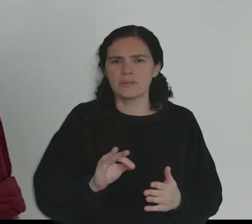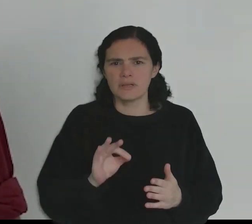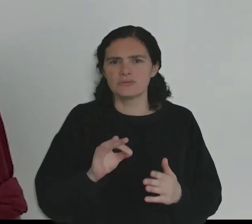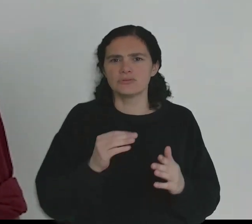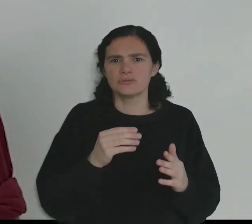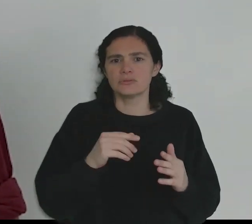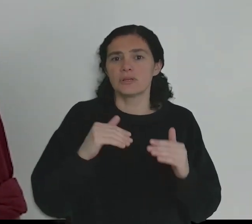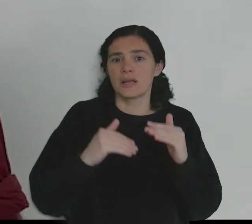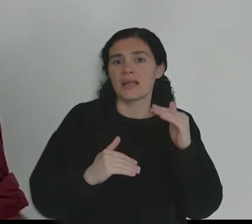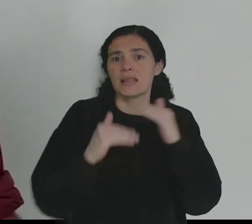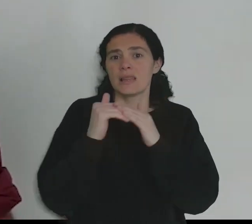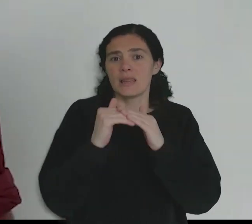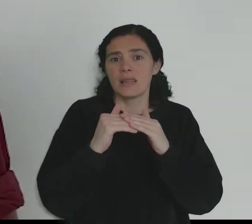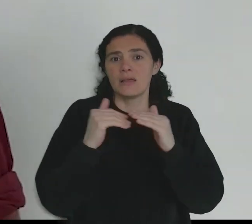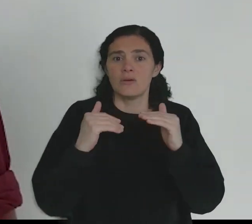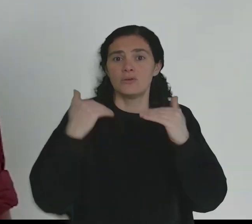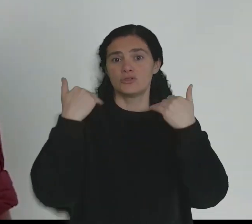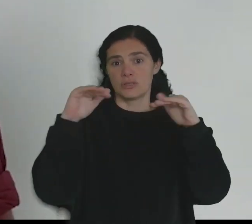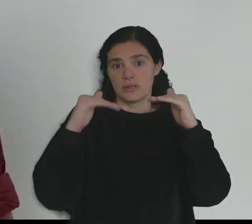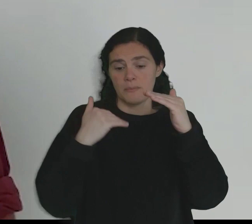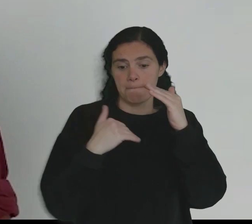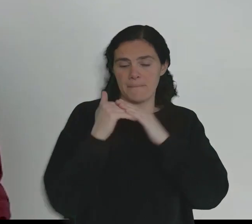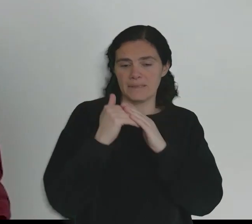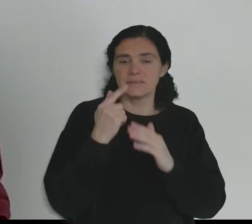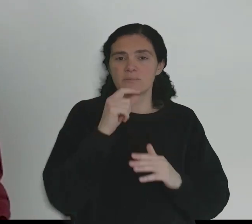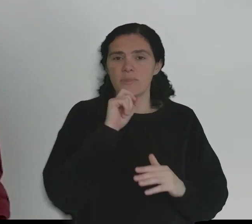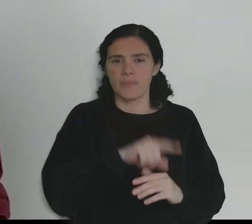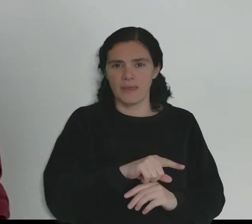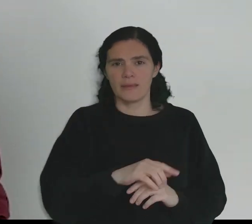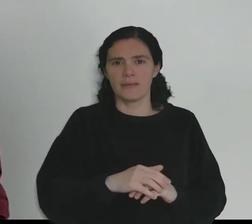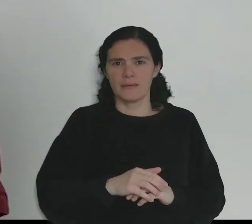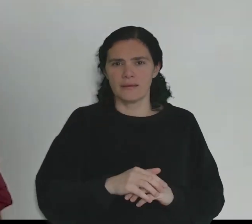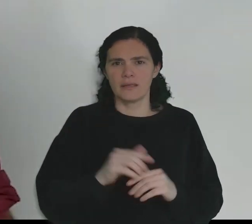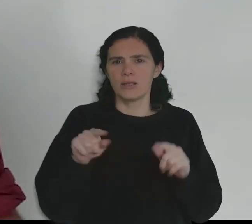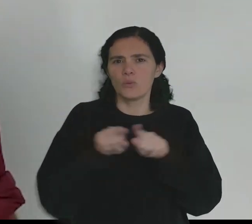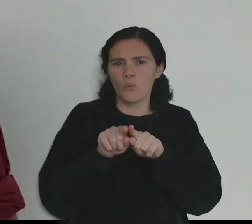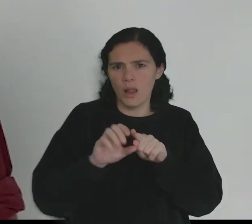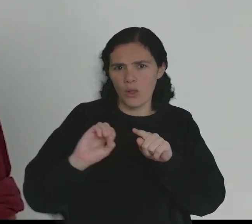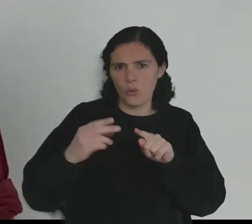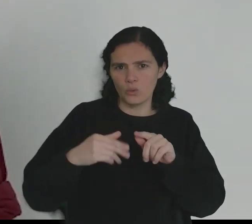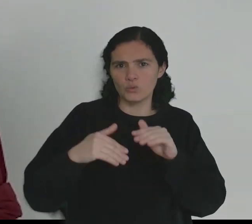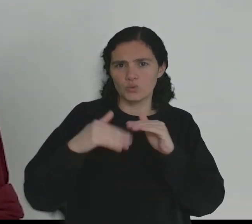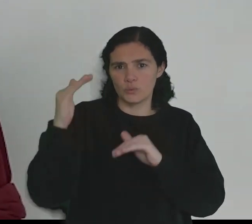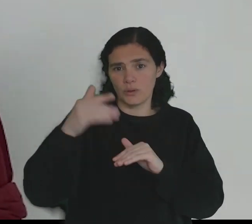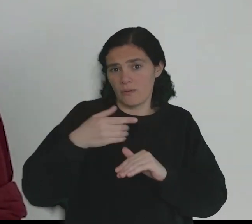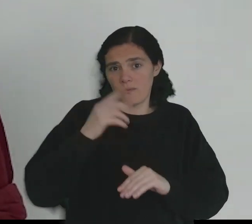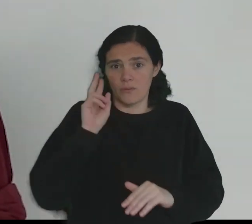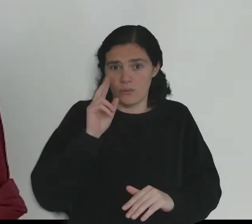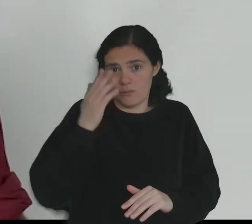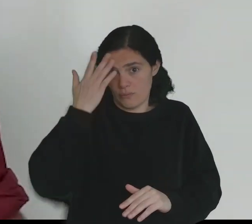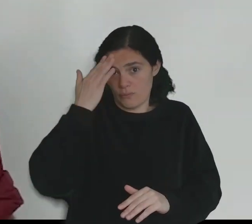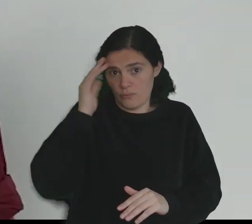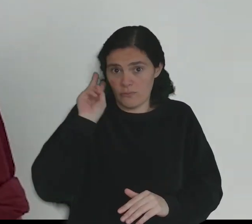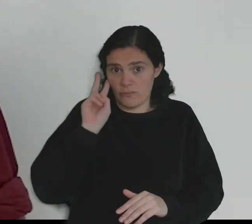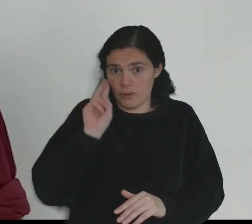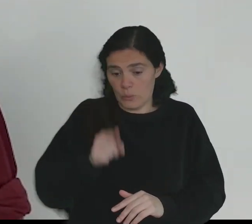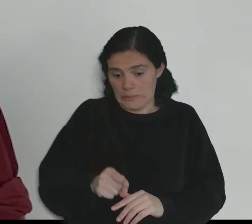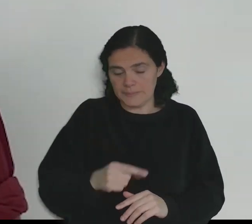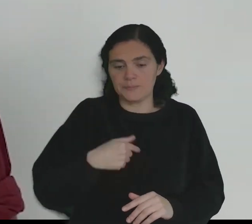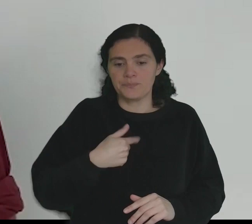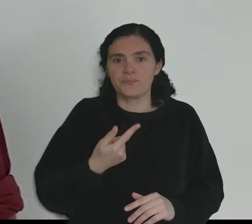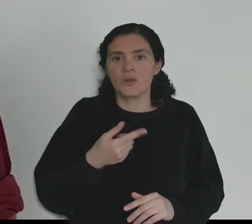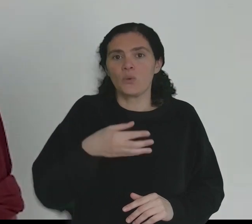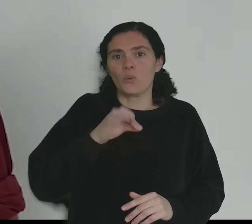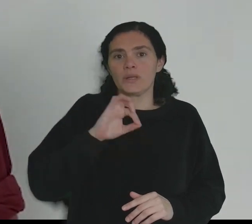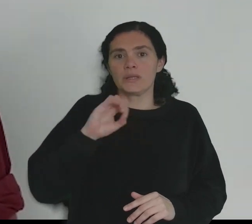marginais de imposto para o escalão máximo, para escalão mais elevado, iguais ou superiores a este valor. A proposta de